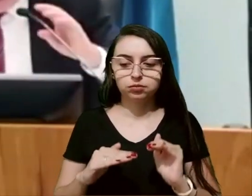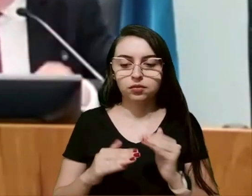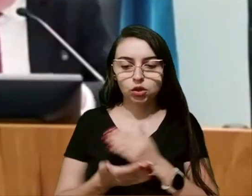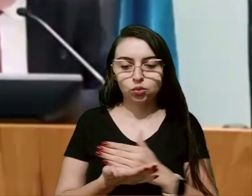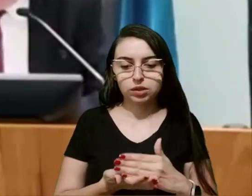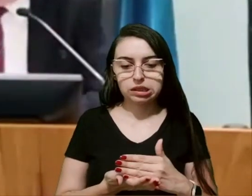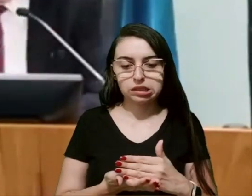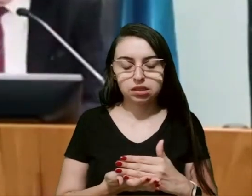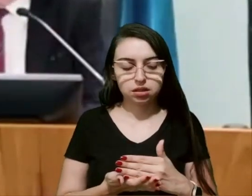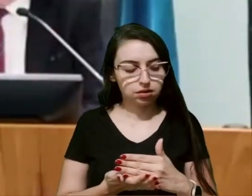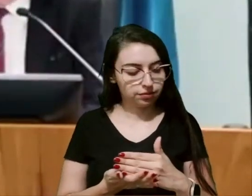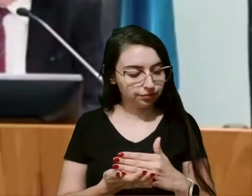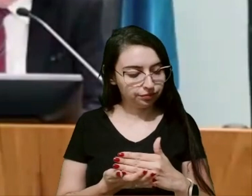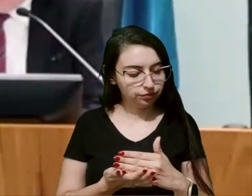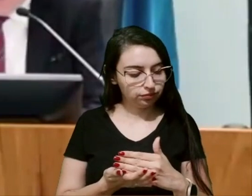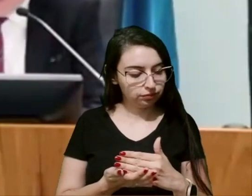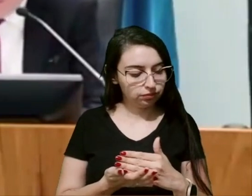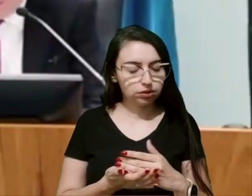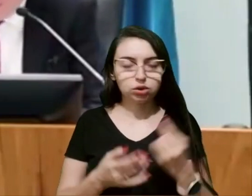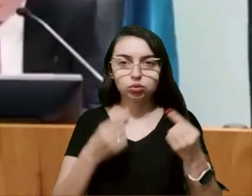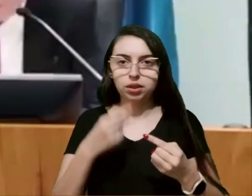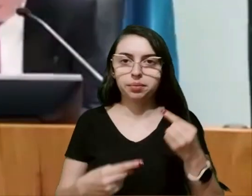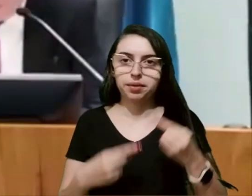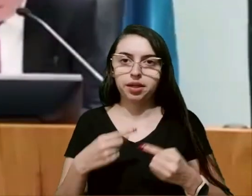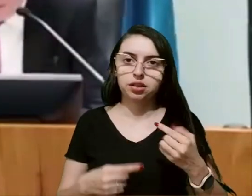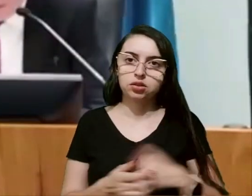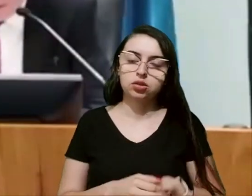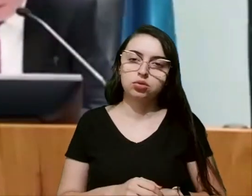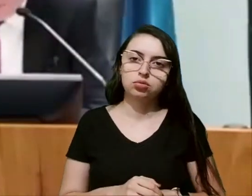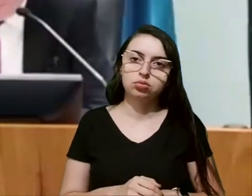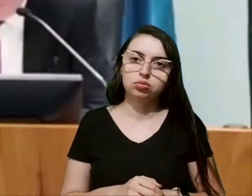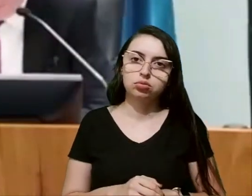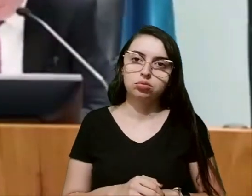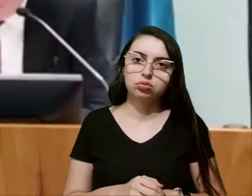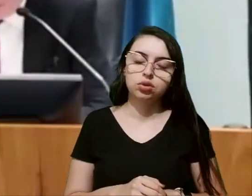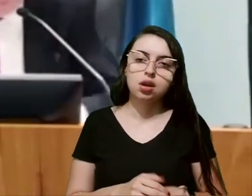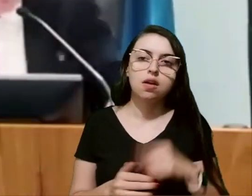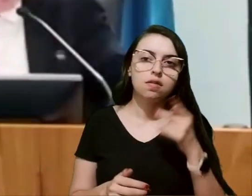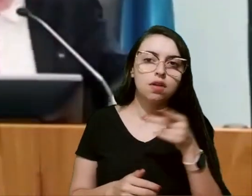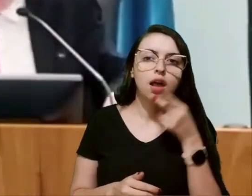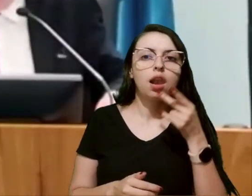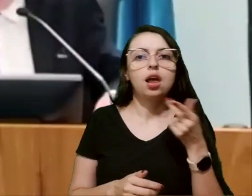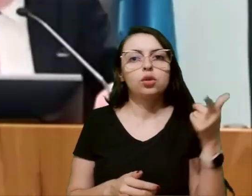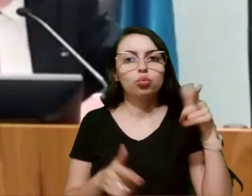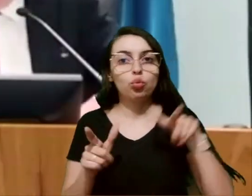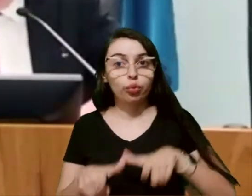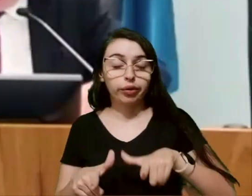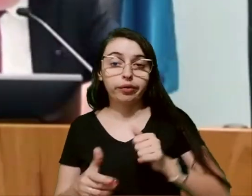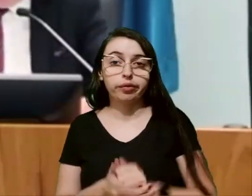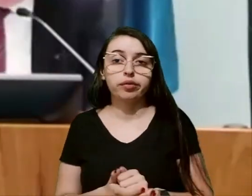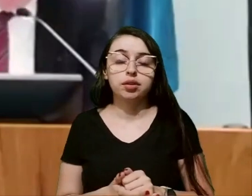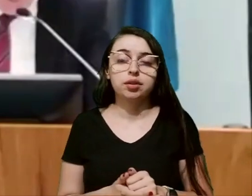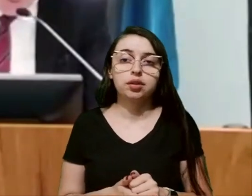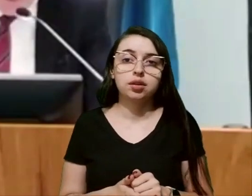Tentar aqui, para iniciar algum debate, já em função do que foi dito até